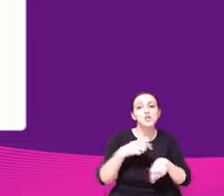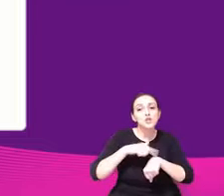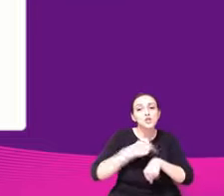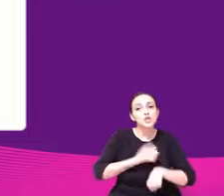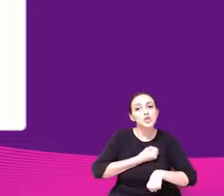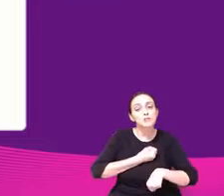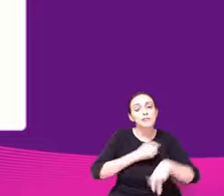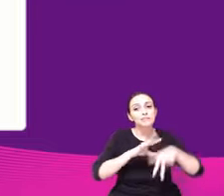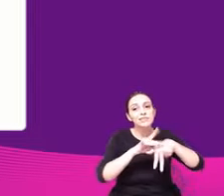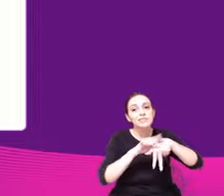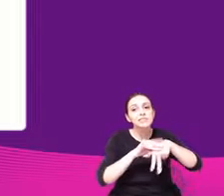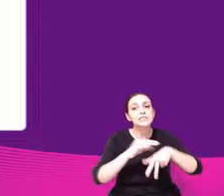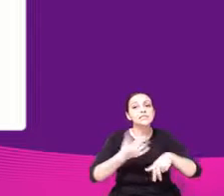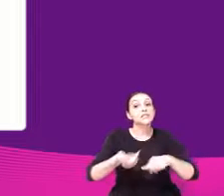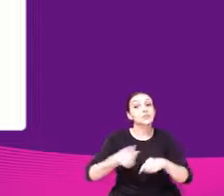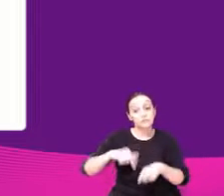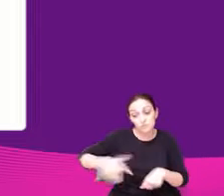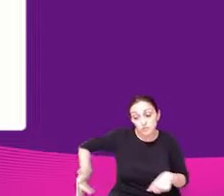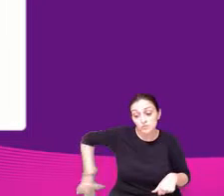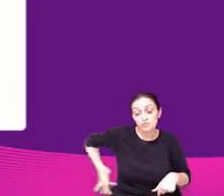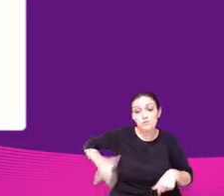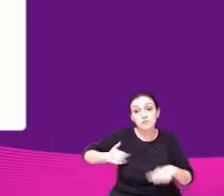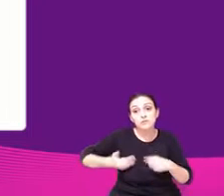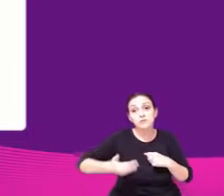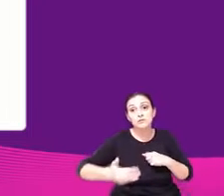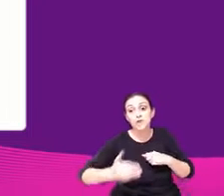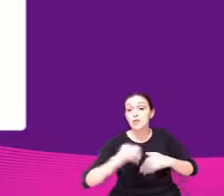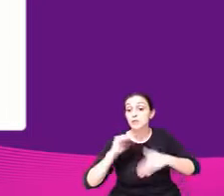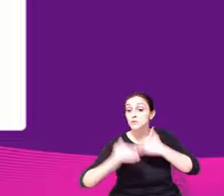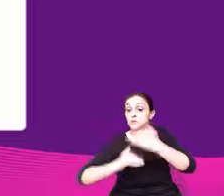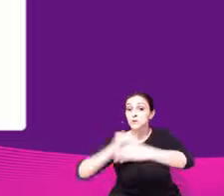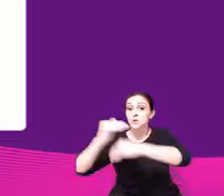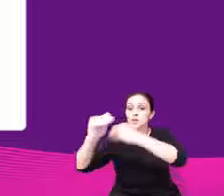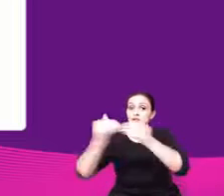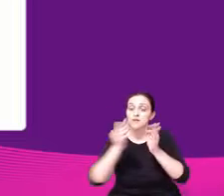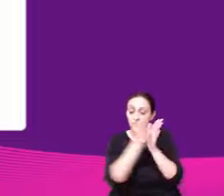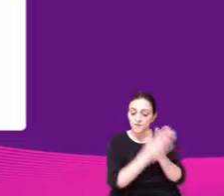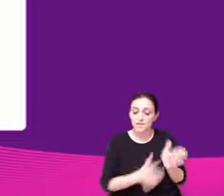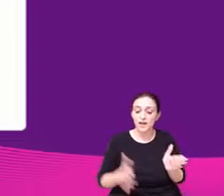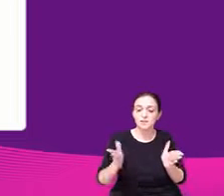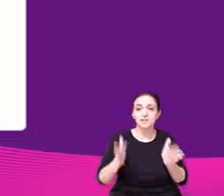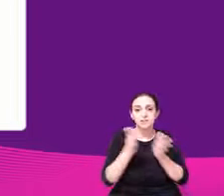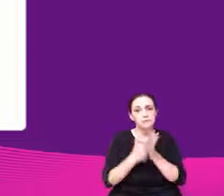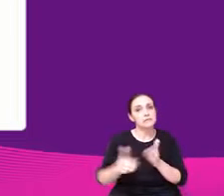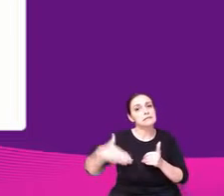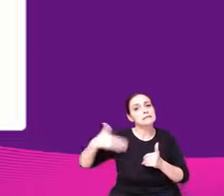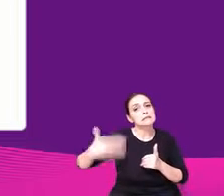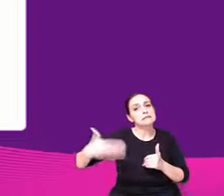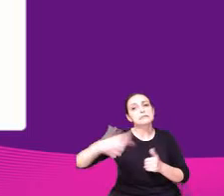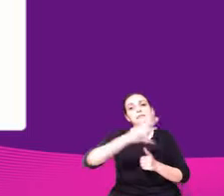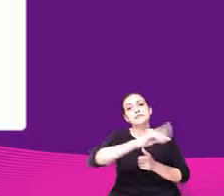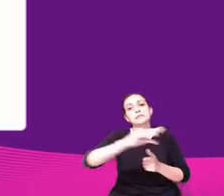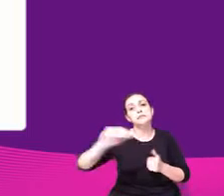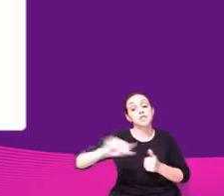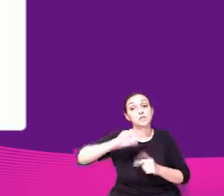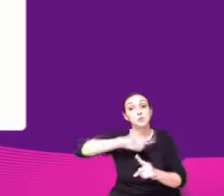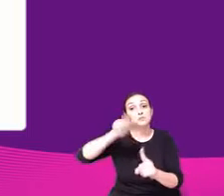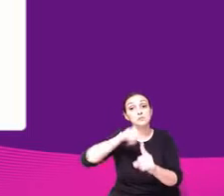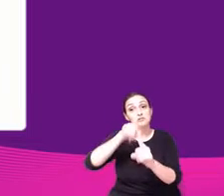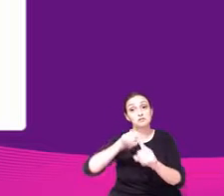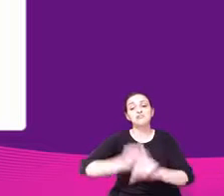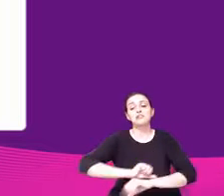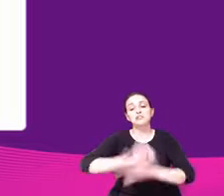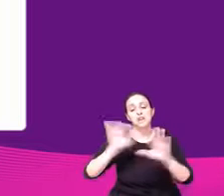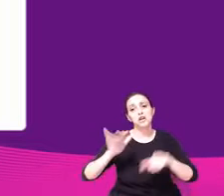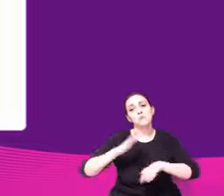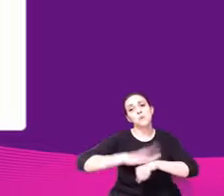com doença renal crônica, principalmente aqueles que progridem para suas fases mais tardias. E com o intuito, claro, de que em algum